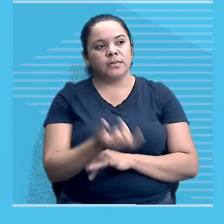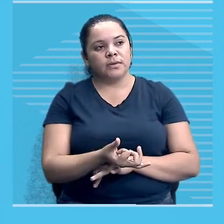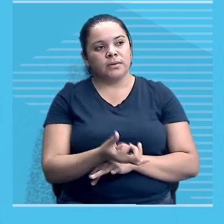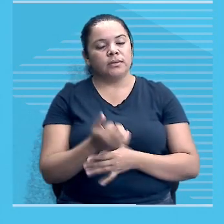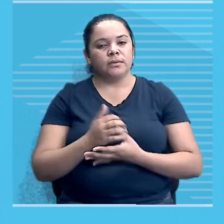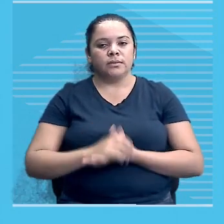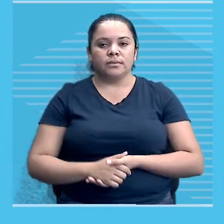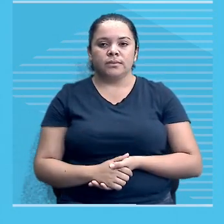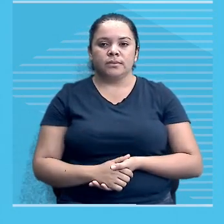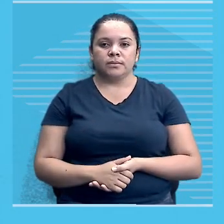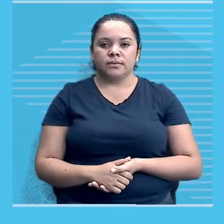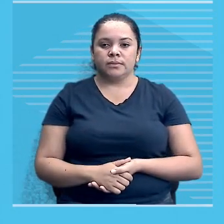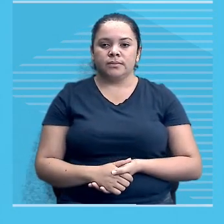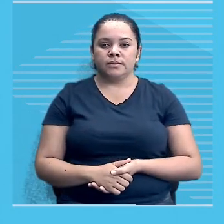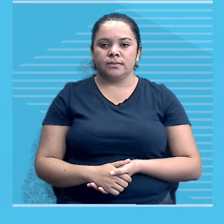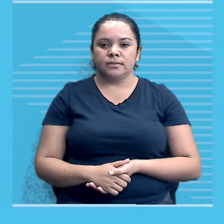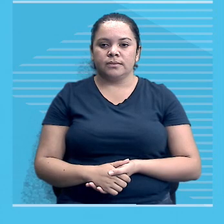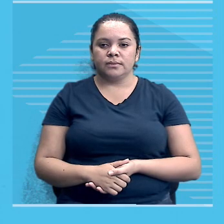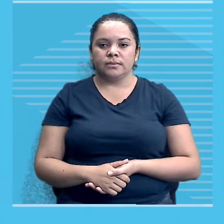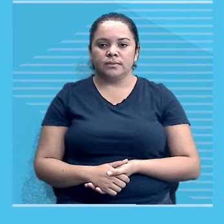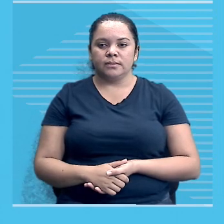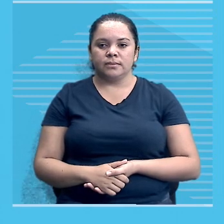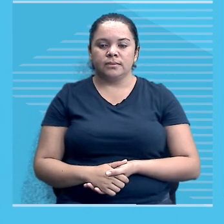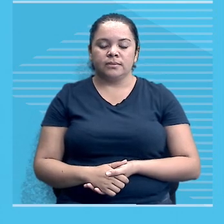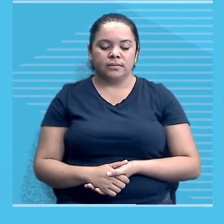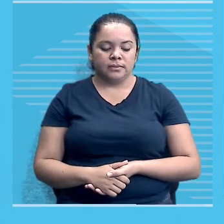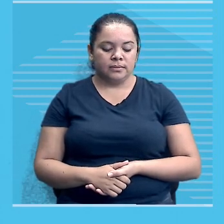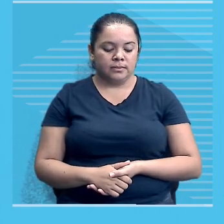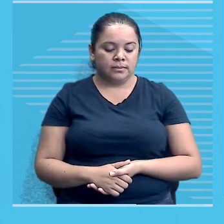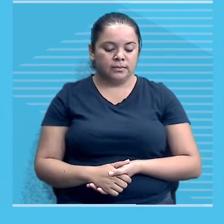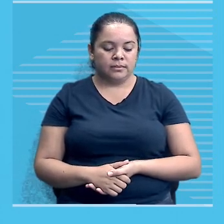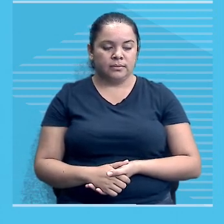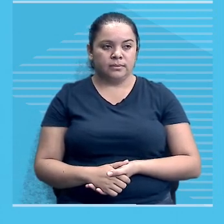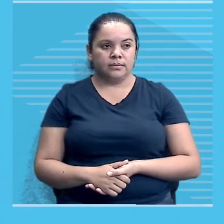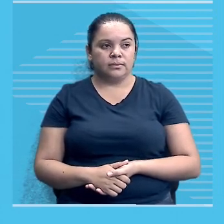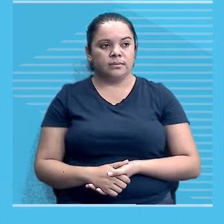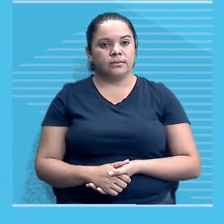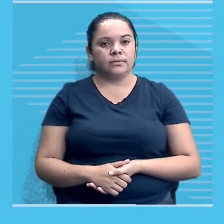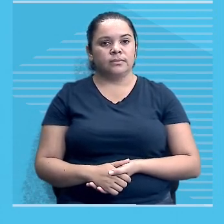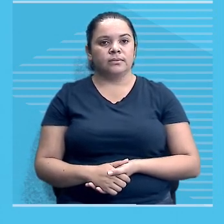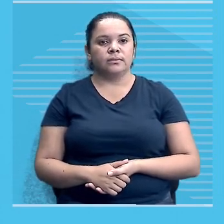E aí E aí